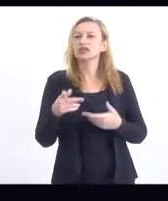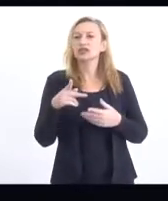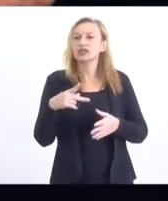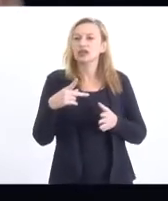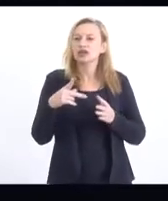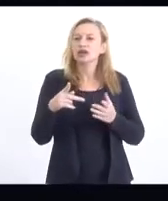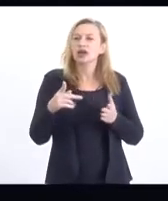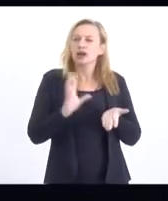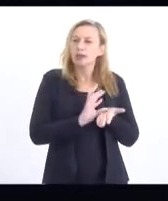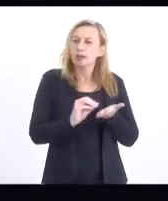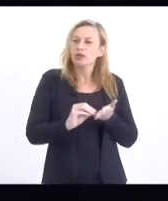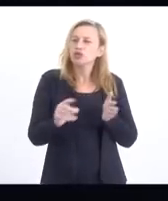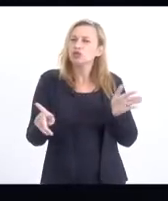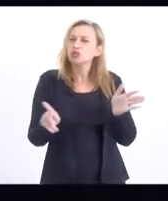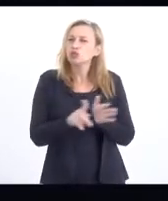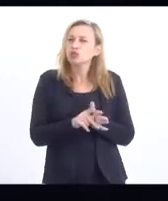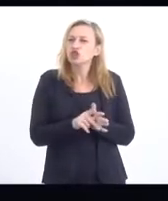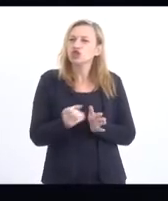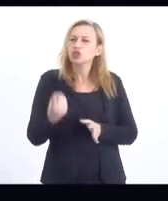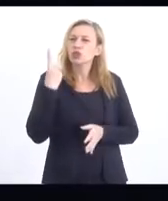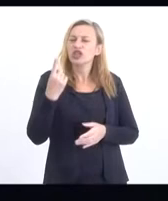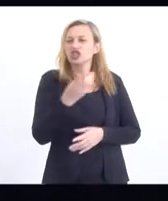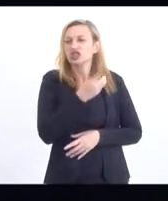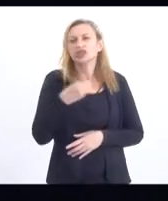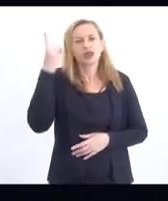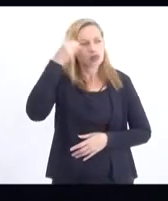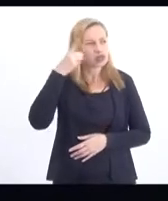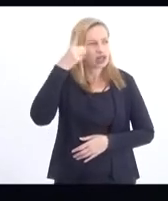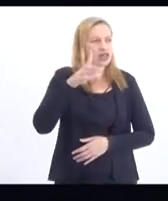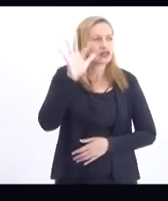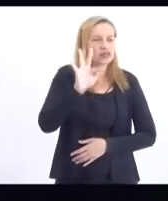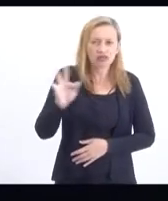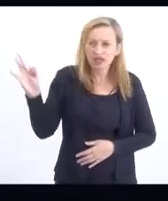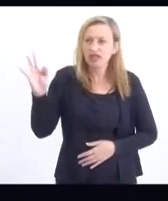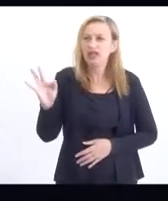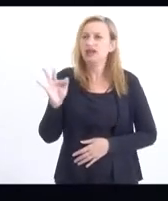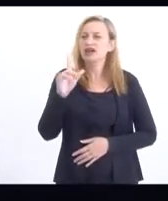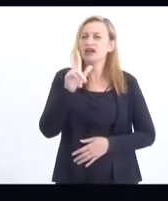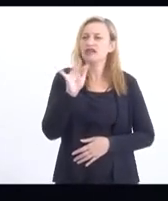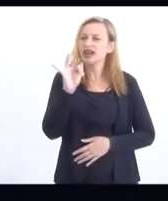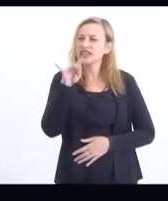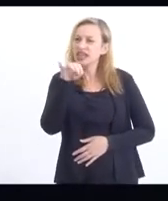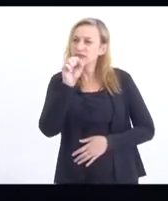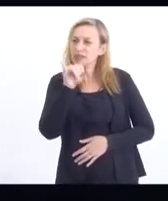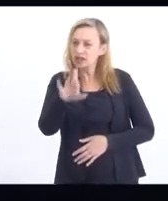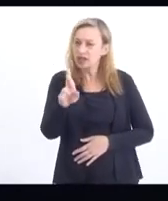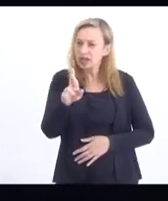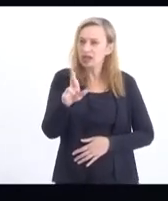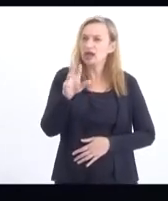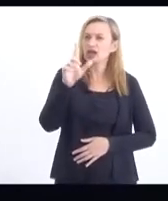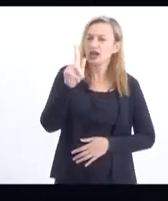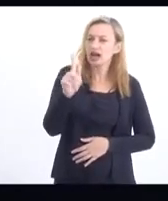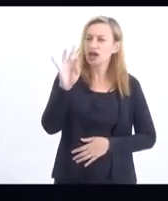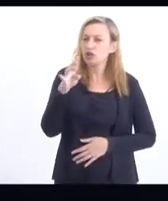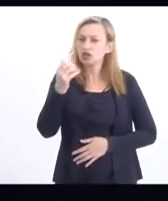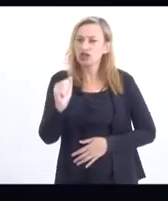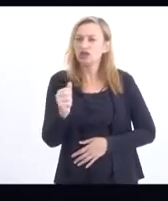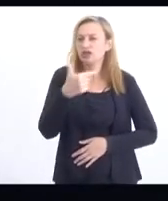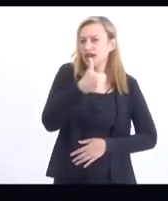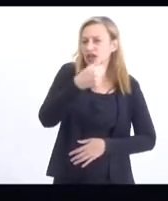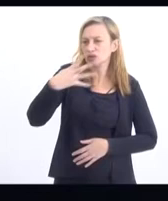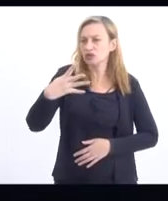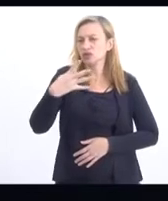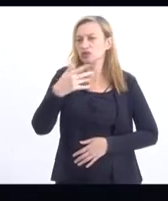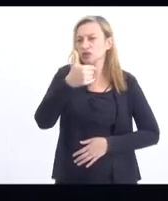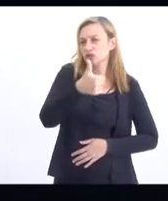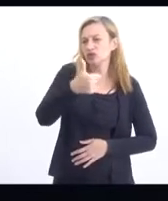pauta do projeto do ex-deputado federal e atual prefeito de Câmara, Vladimir Garotinho, que é o projeto 1440-2019. Espero que o